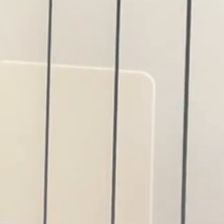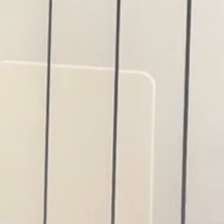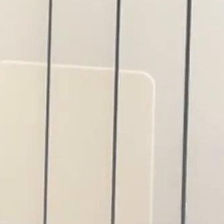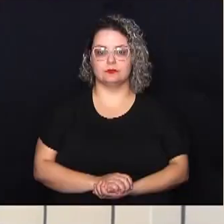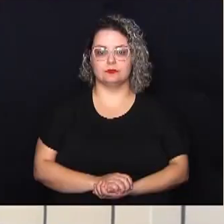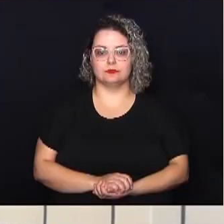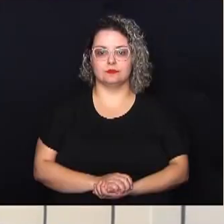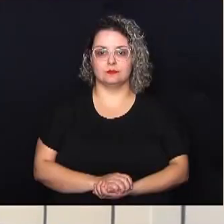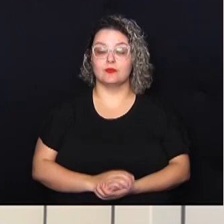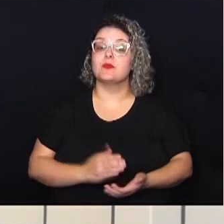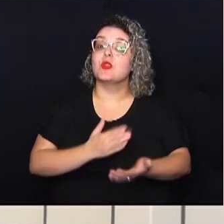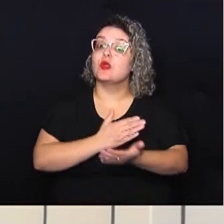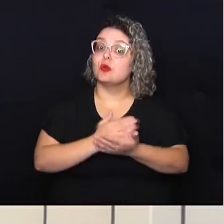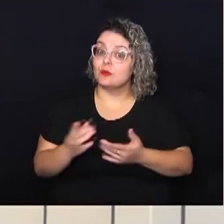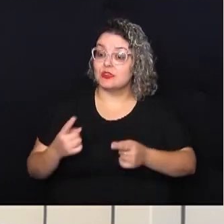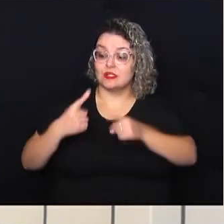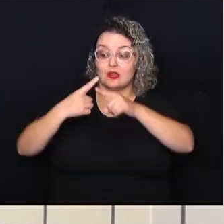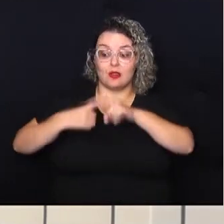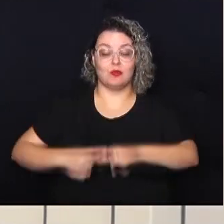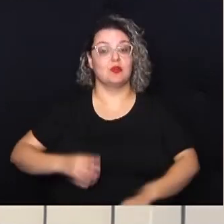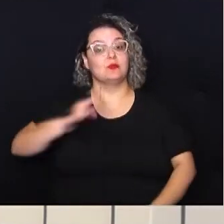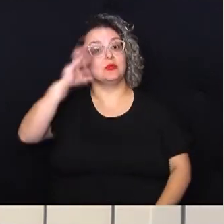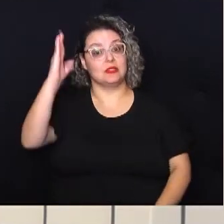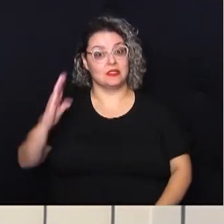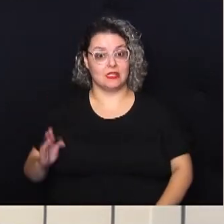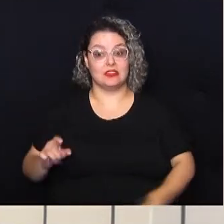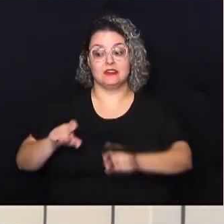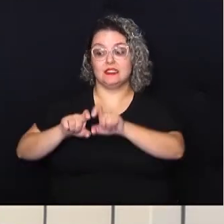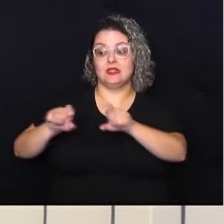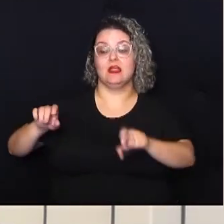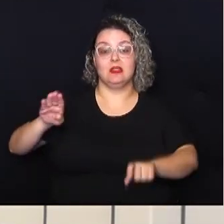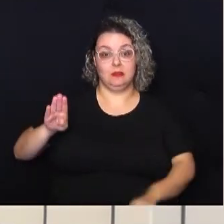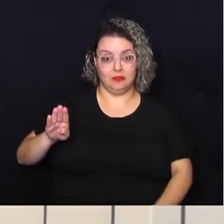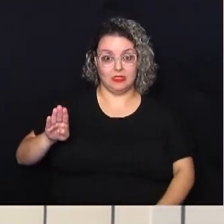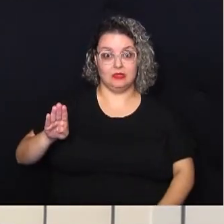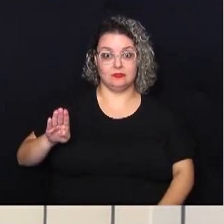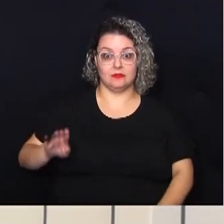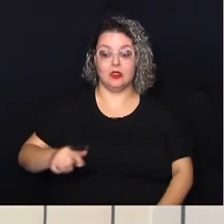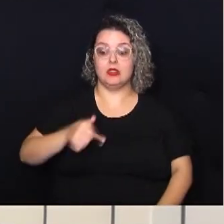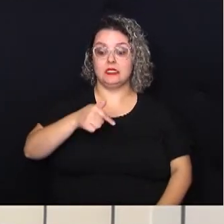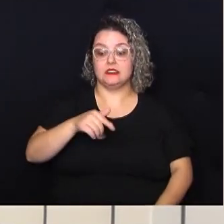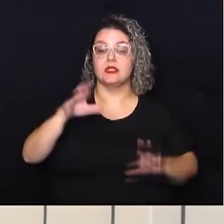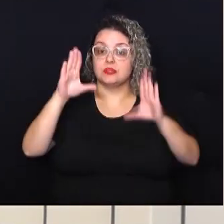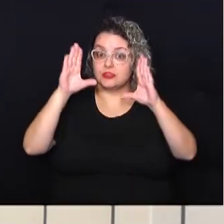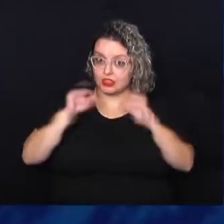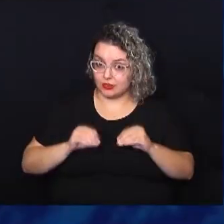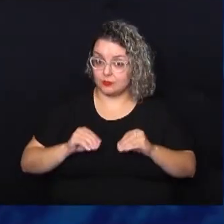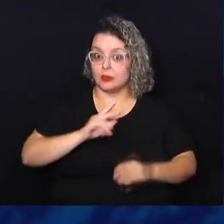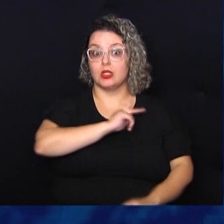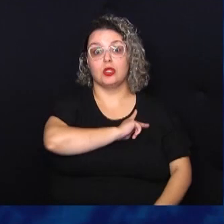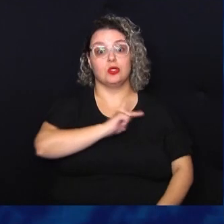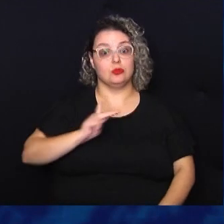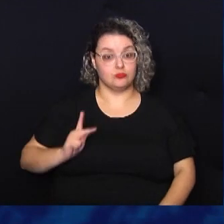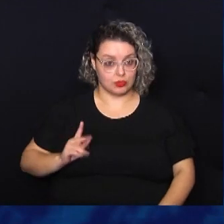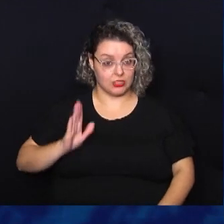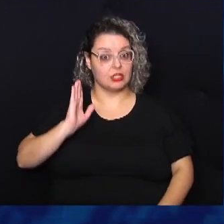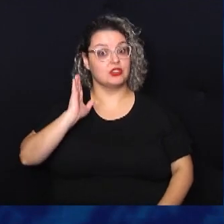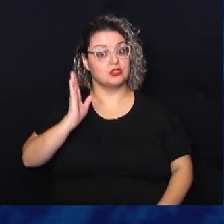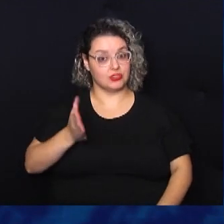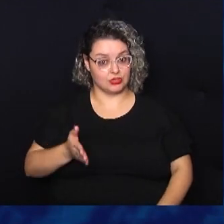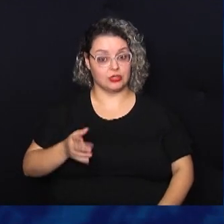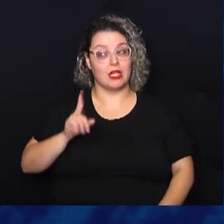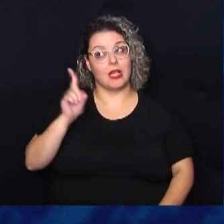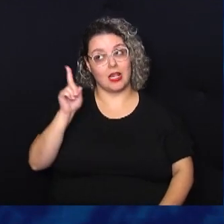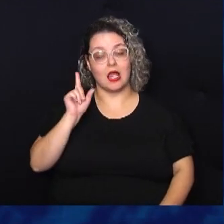Vamos começar com o Campeonato Brasileiro da Série B, porque hoje, às 7 horas da noite, a Ponte Preta, que já está em